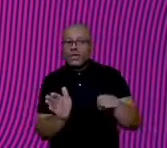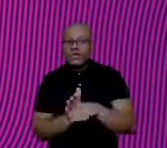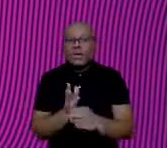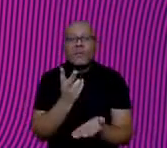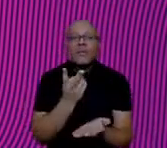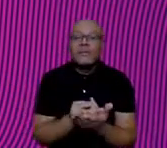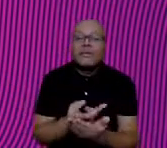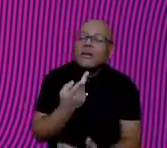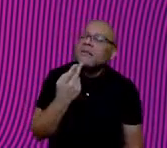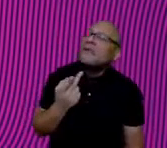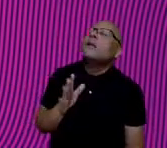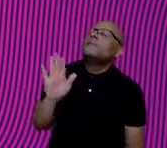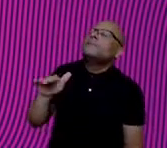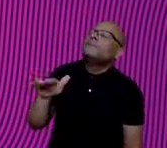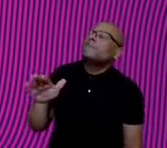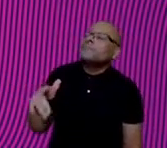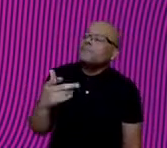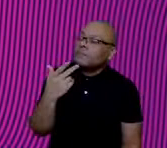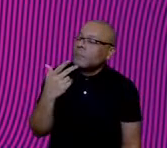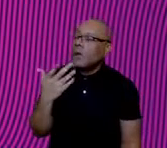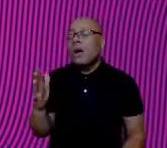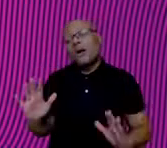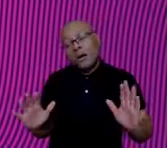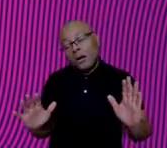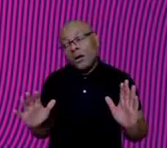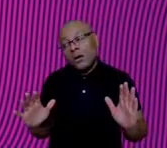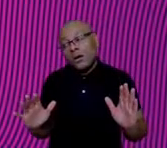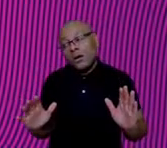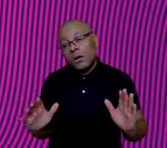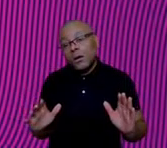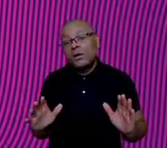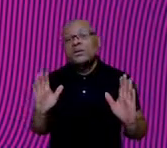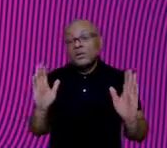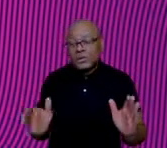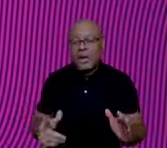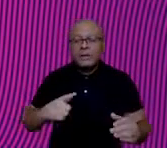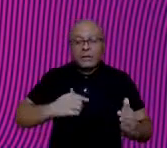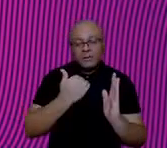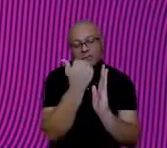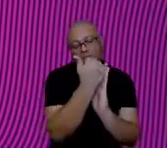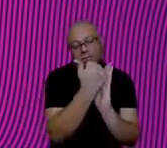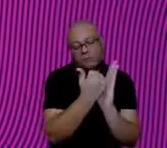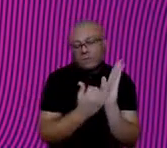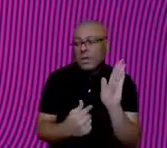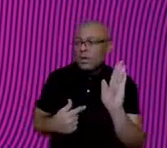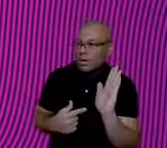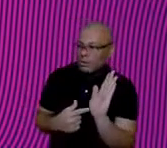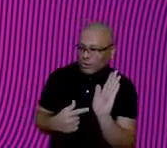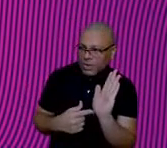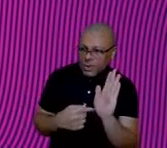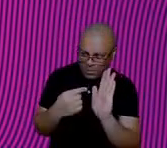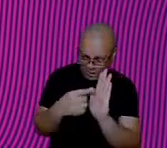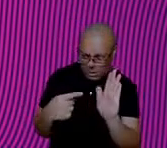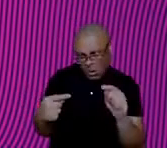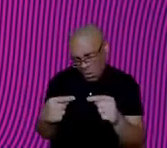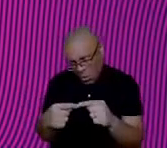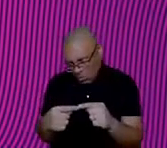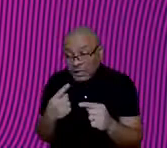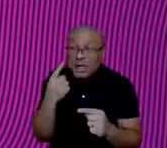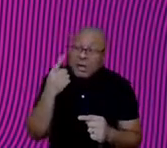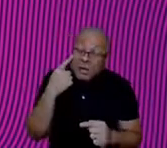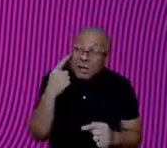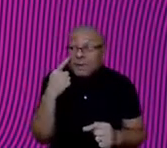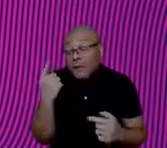vez. Acho que no ambulatório até menos, mas no consultório ele já chega com uma listinha. Doutora, eu já trouxe aqui uma listinha frente e verso com as dúvidas,